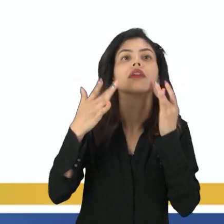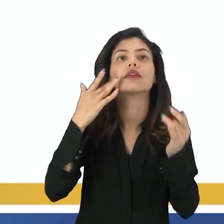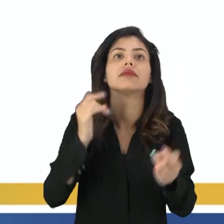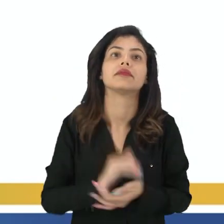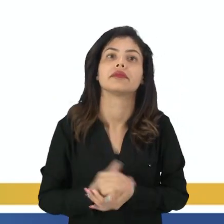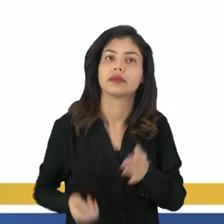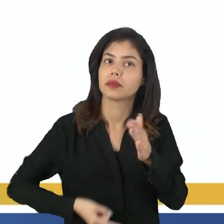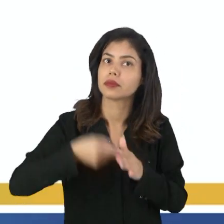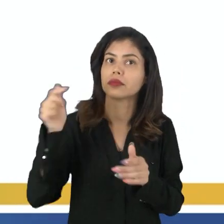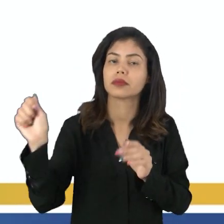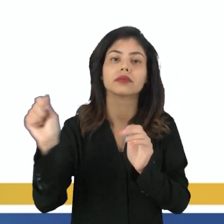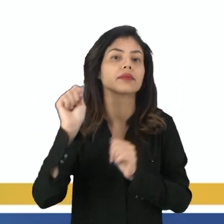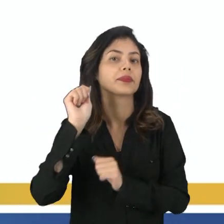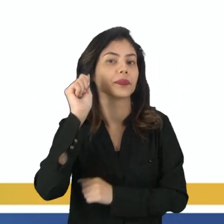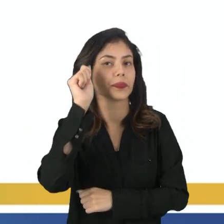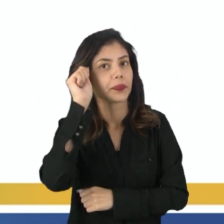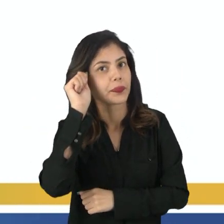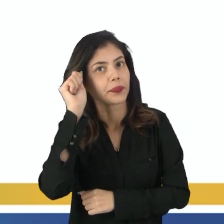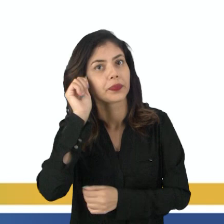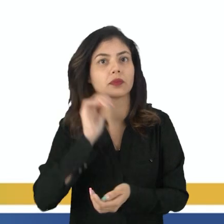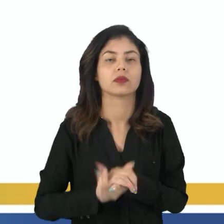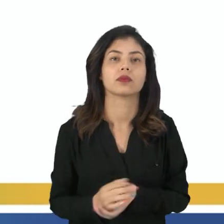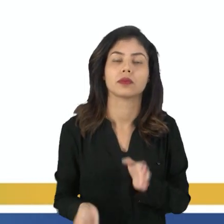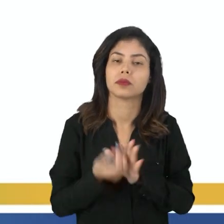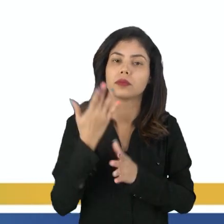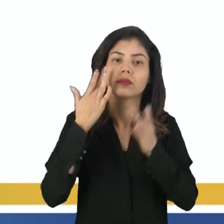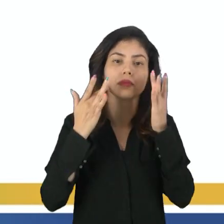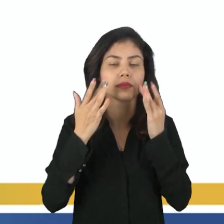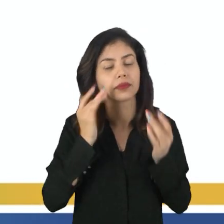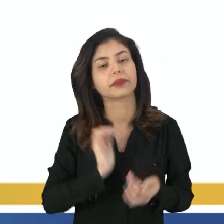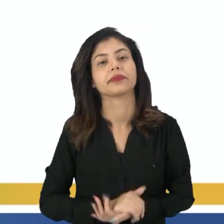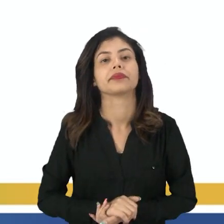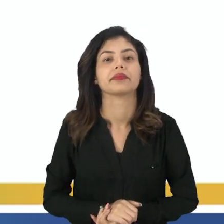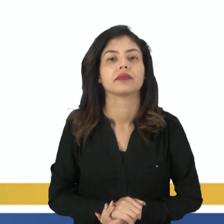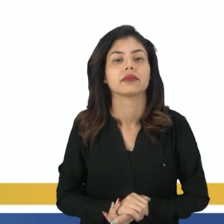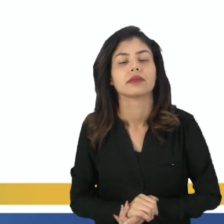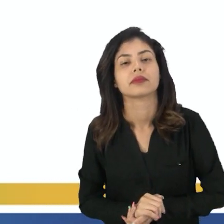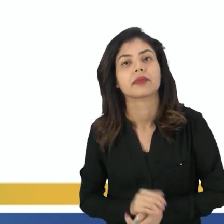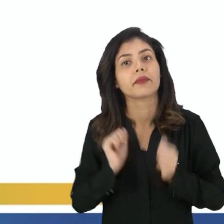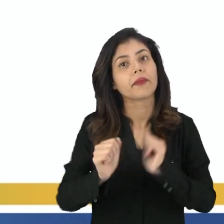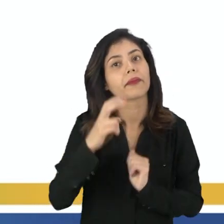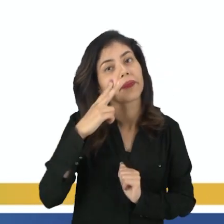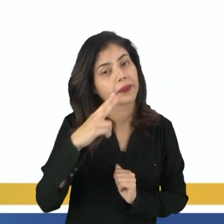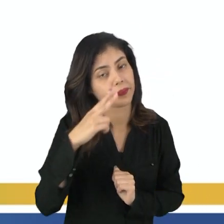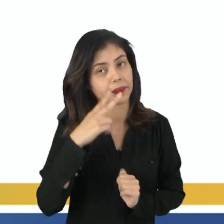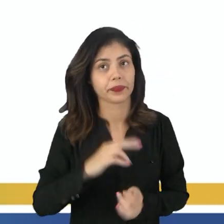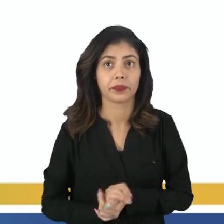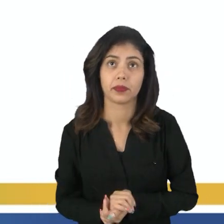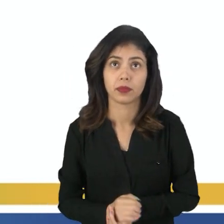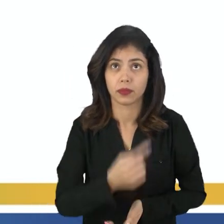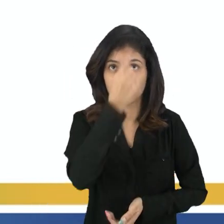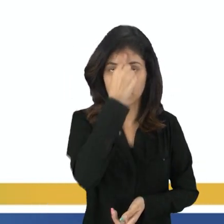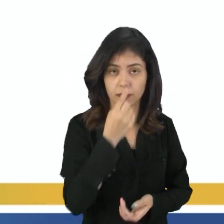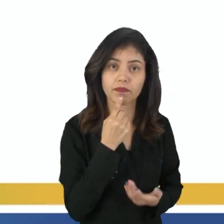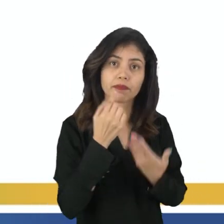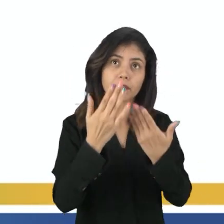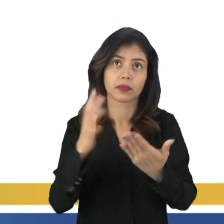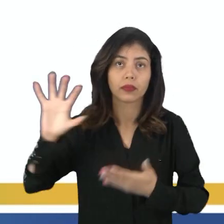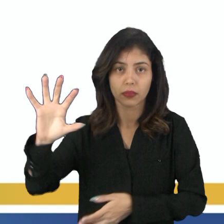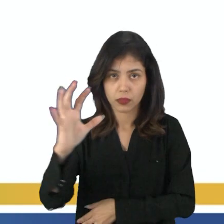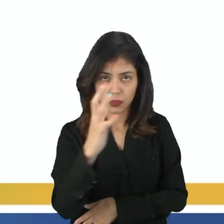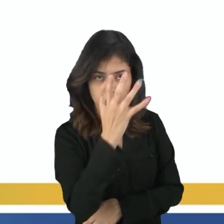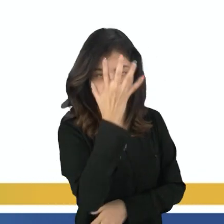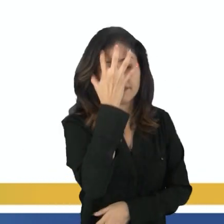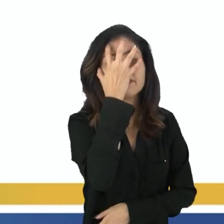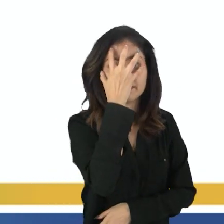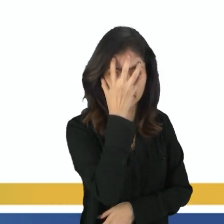do teatro e primeiro ator e produtor teatral, né? Como a gente pode observar nessa imagem aí. Ele pega